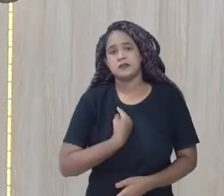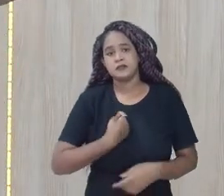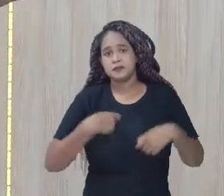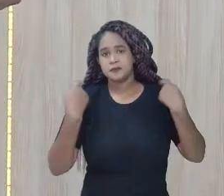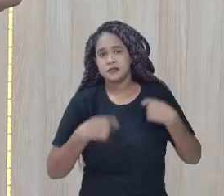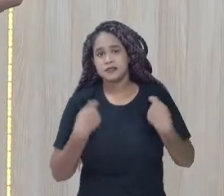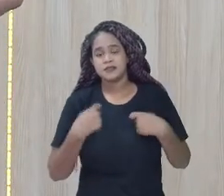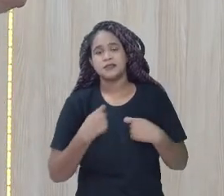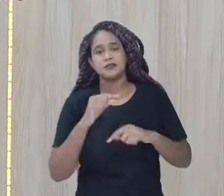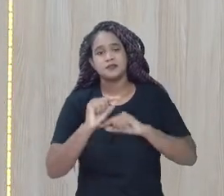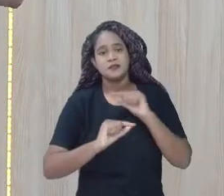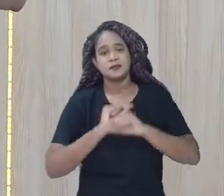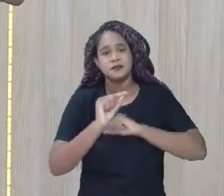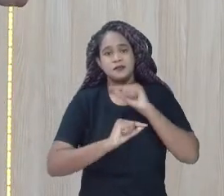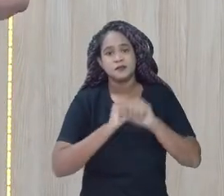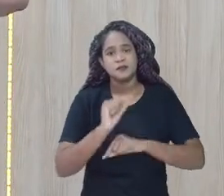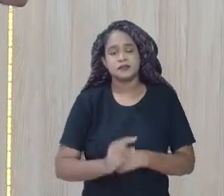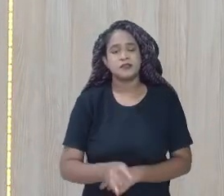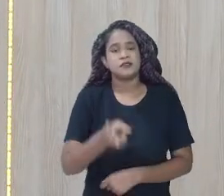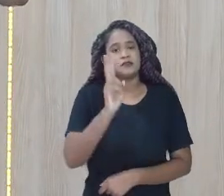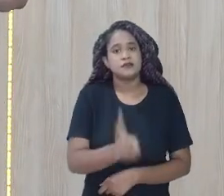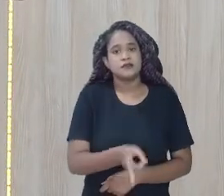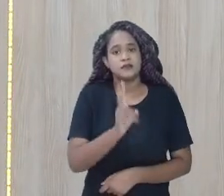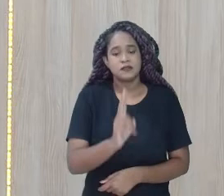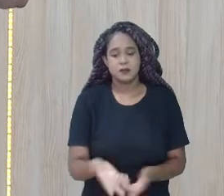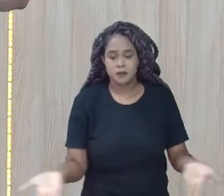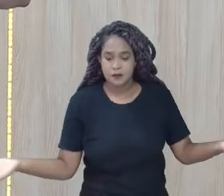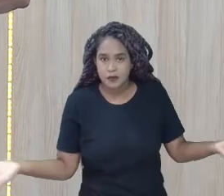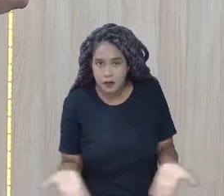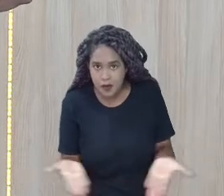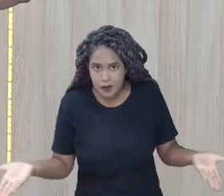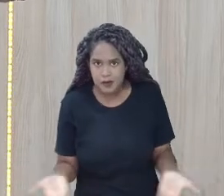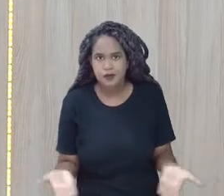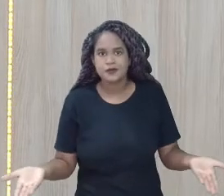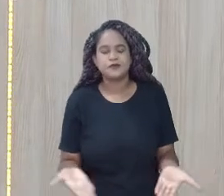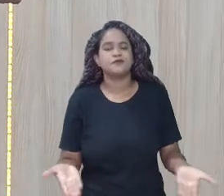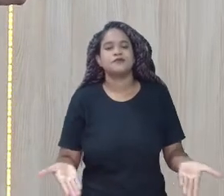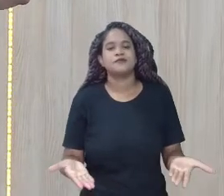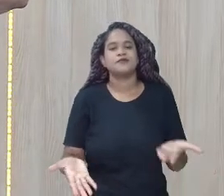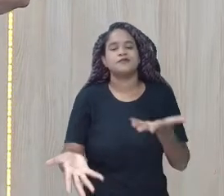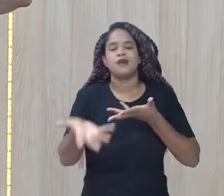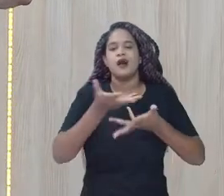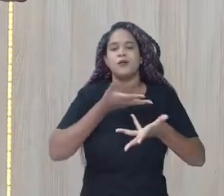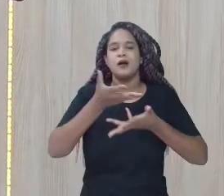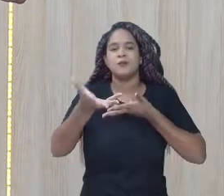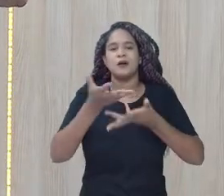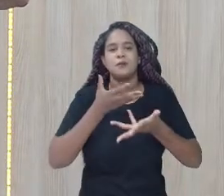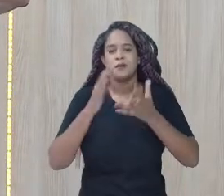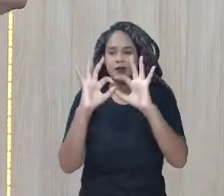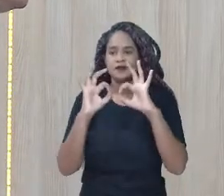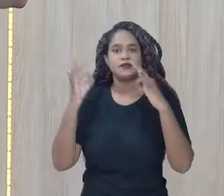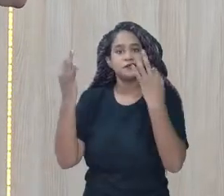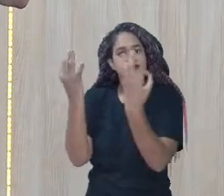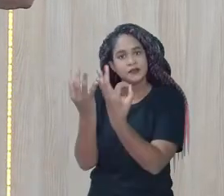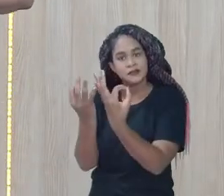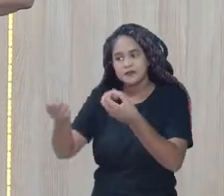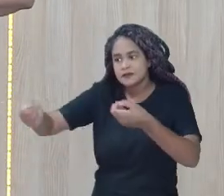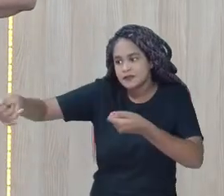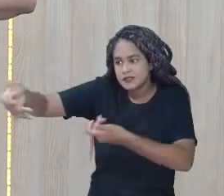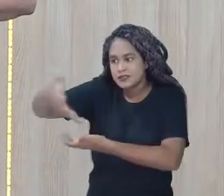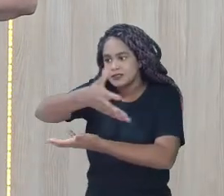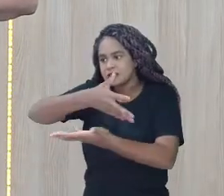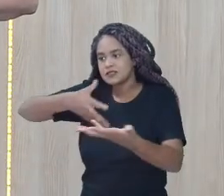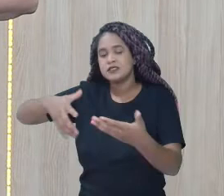deveremos no futuro, devemos sempre no hoje e agora, interagir com os nossos familiares, pedir para eles